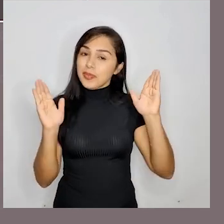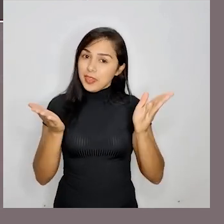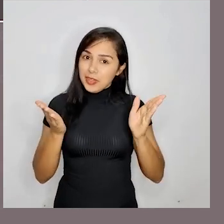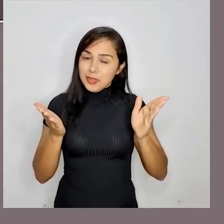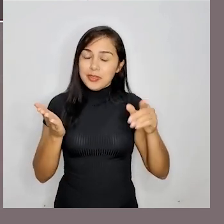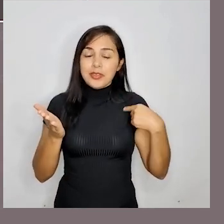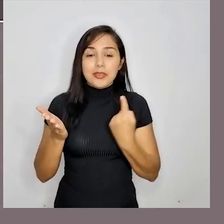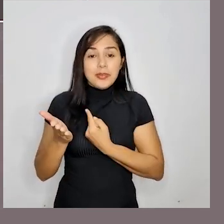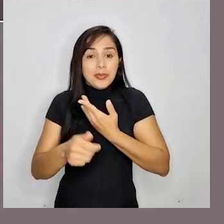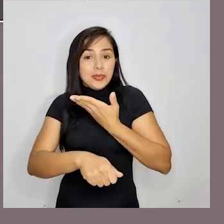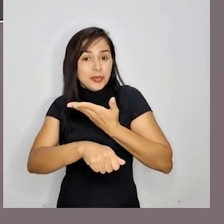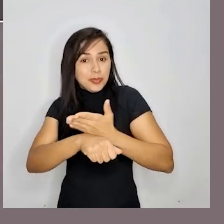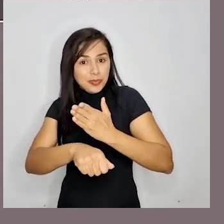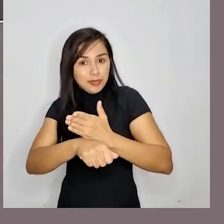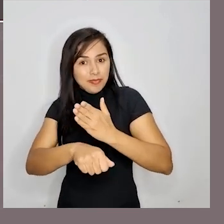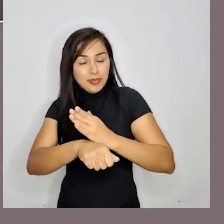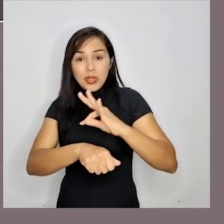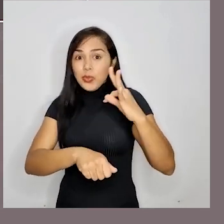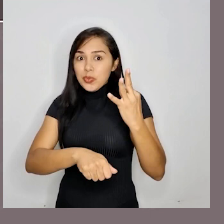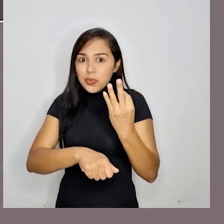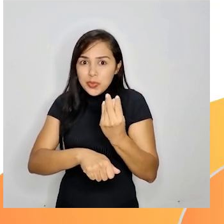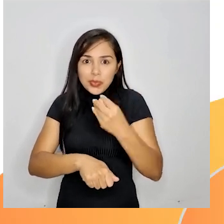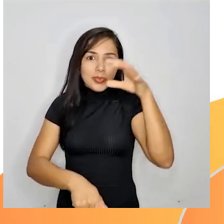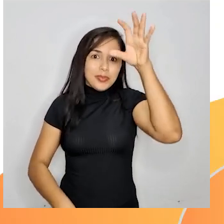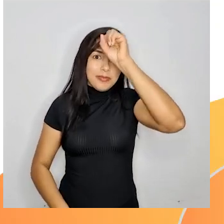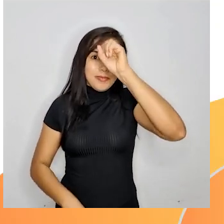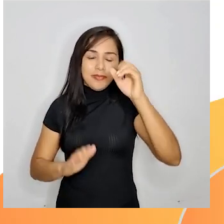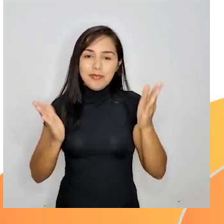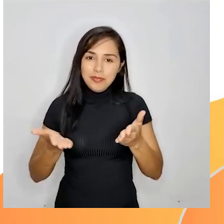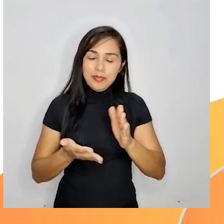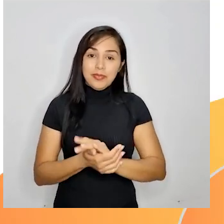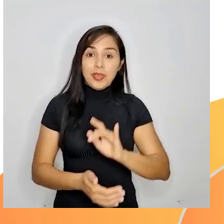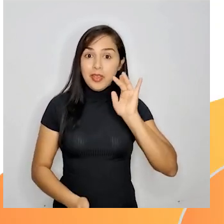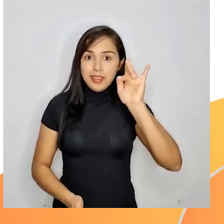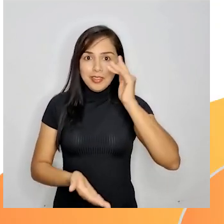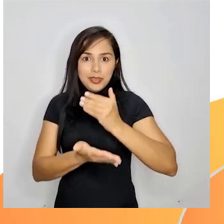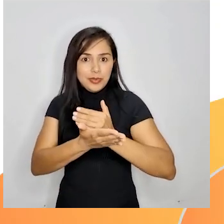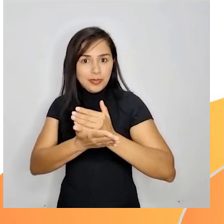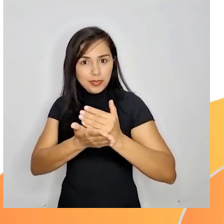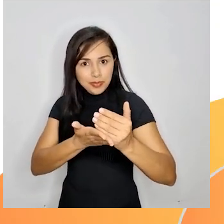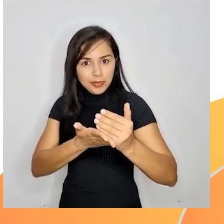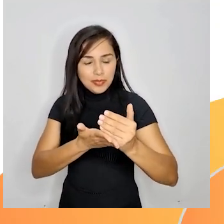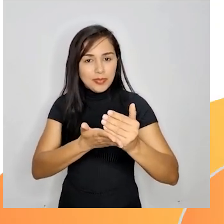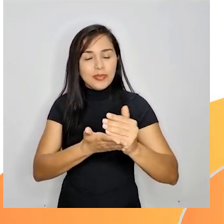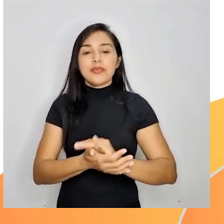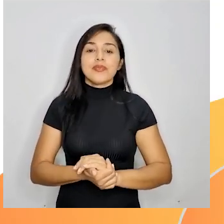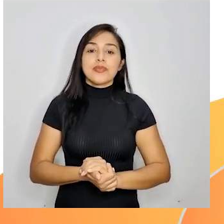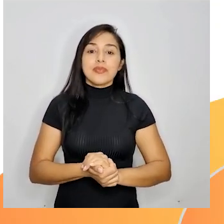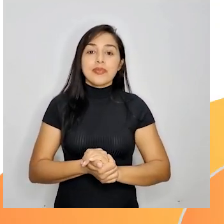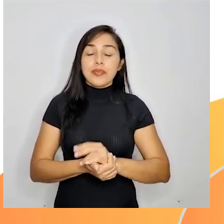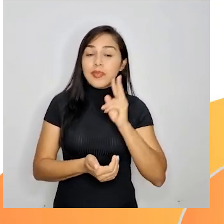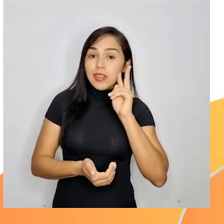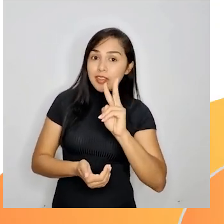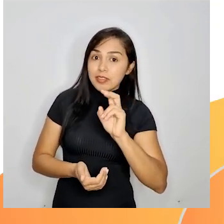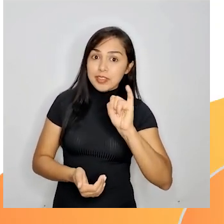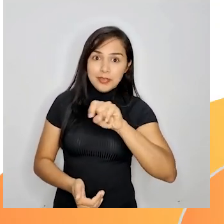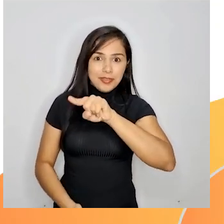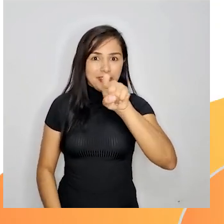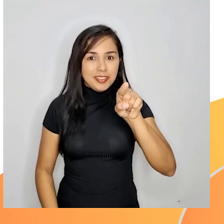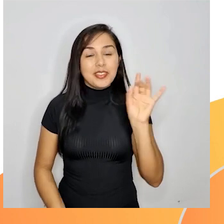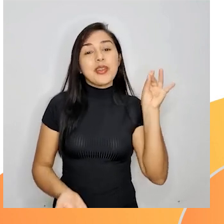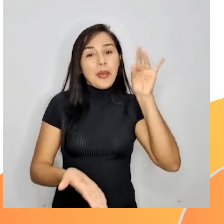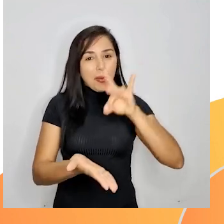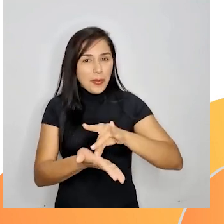vai praticar tudo que a gente aprendeu hoje. Clique em iniciar e veja se você